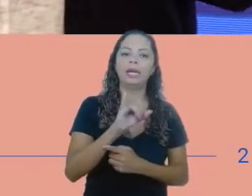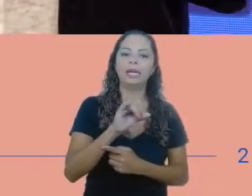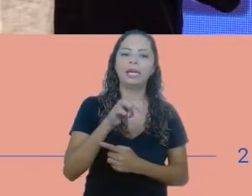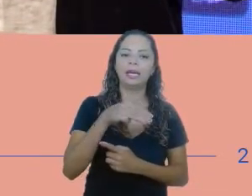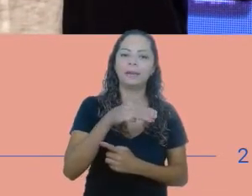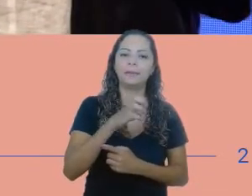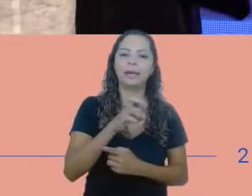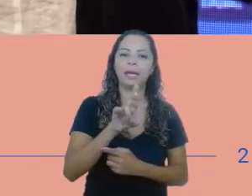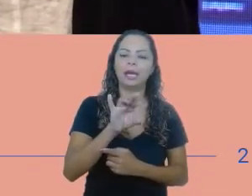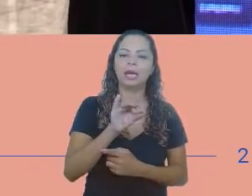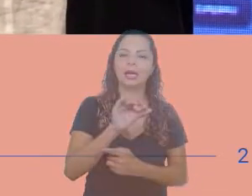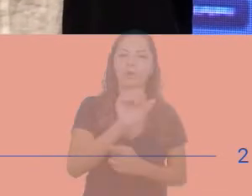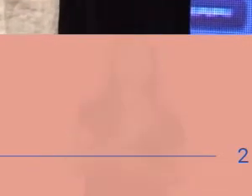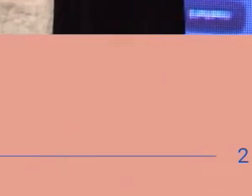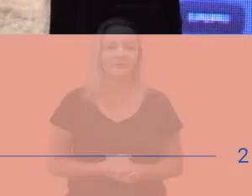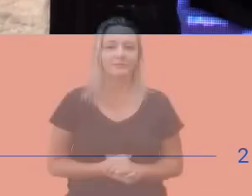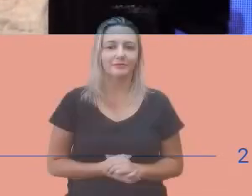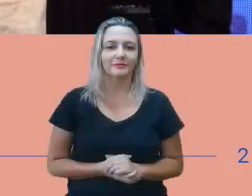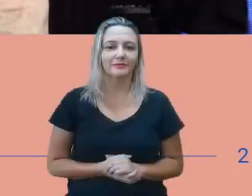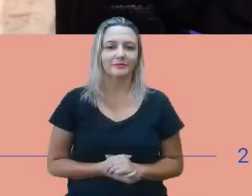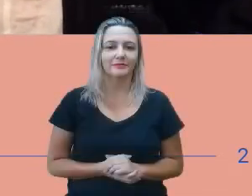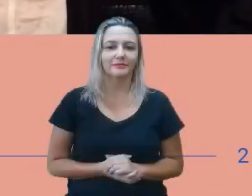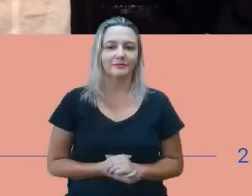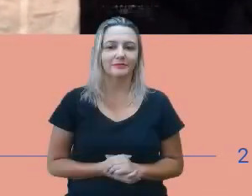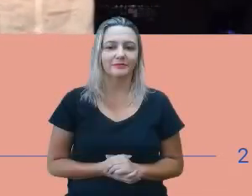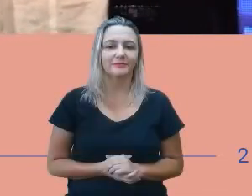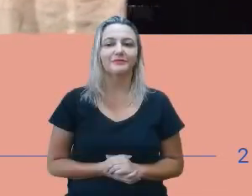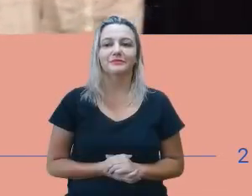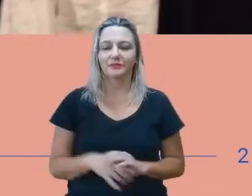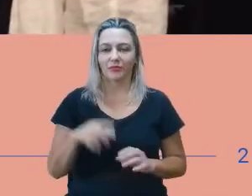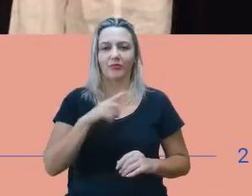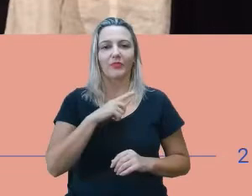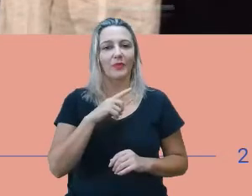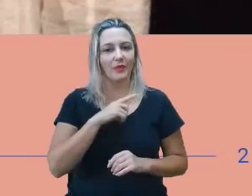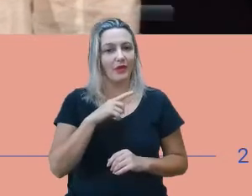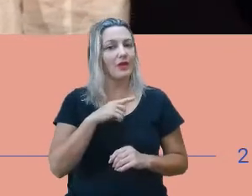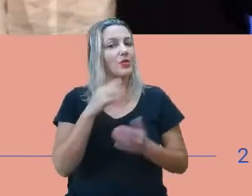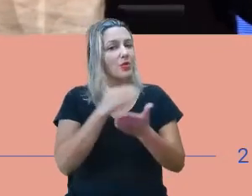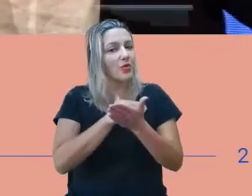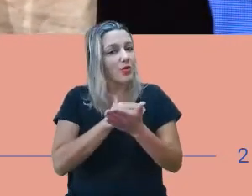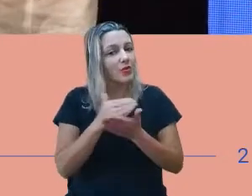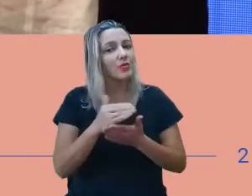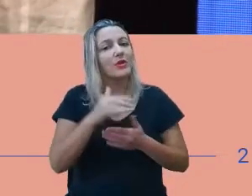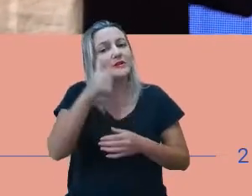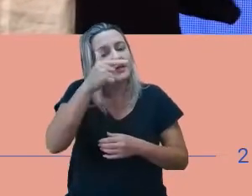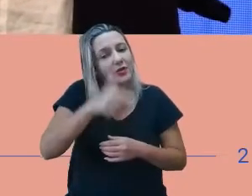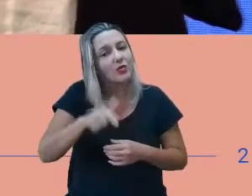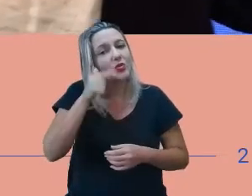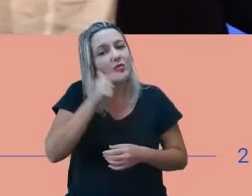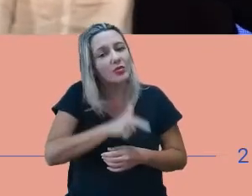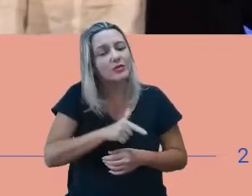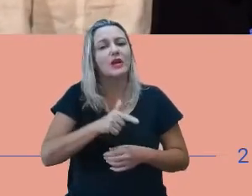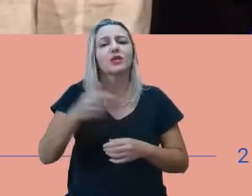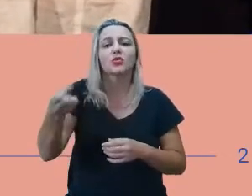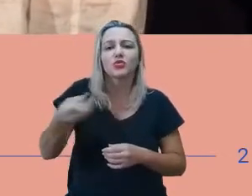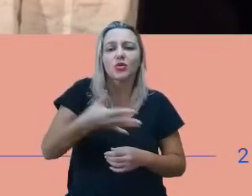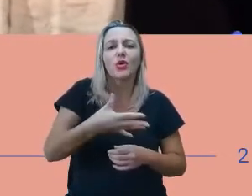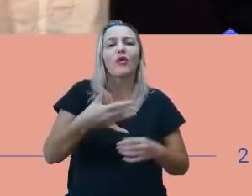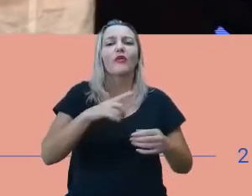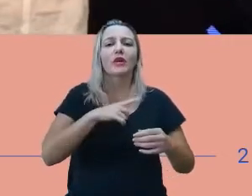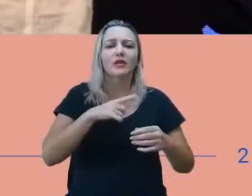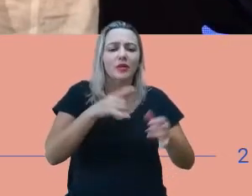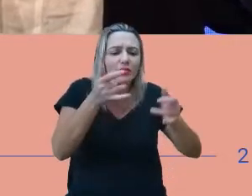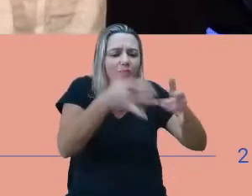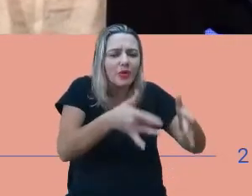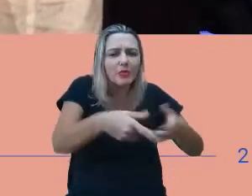que você consegue criar essa nova cadeia produtiva pegando os resíduos transformando-o em matéria-prima e